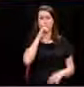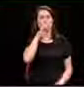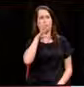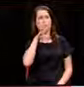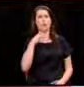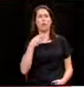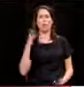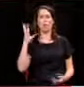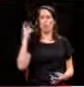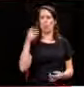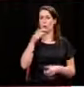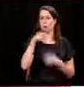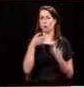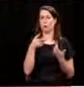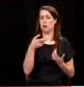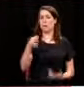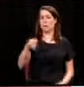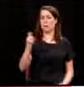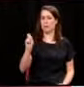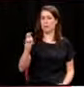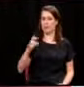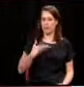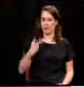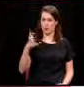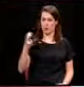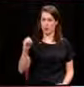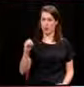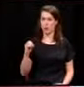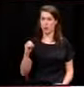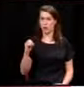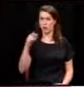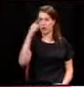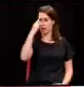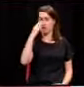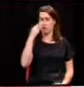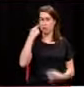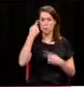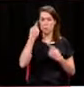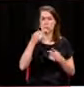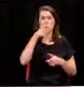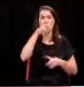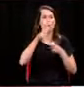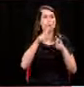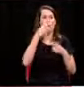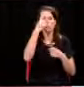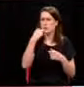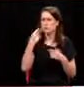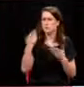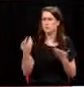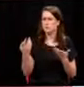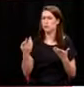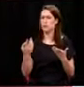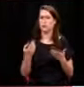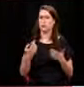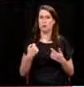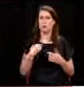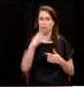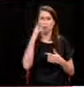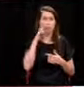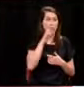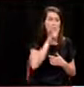jovem invisual que sentem o jogo sem verem o jogo. Se calhar ainda é pior